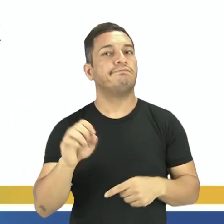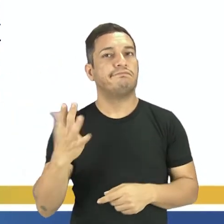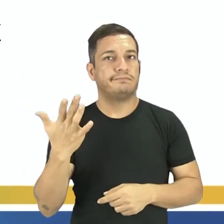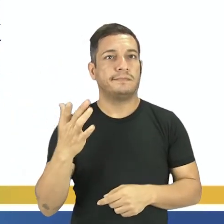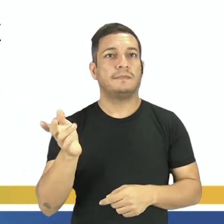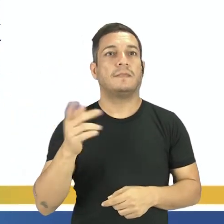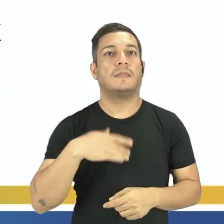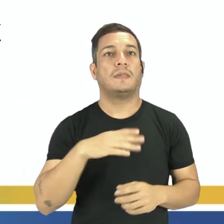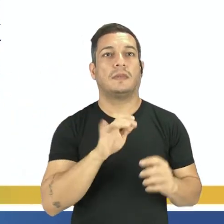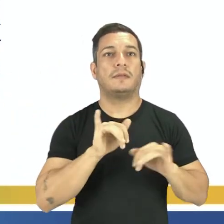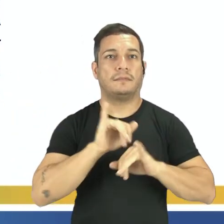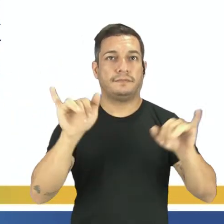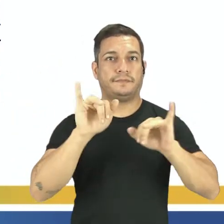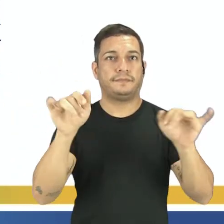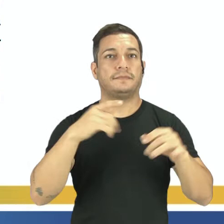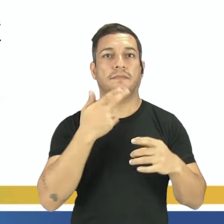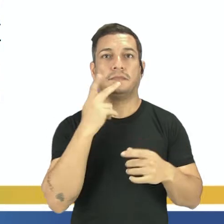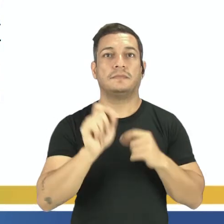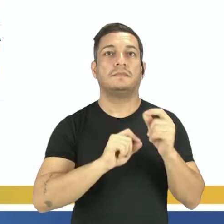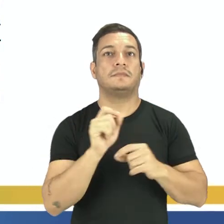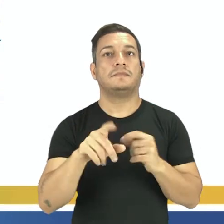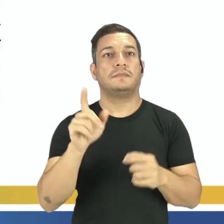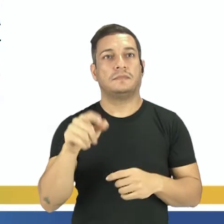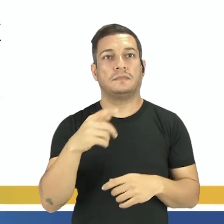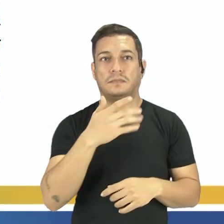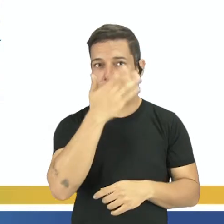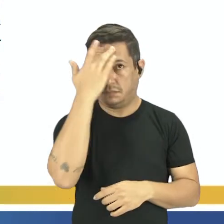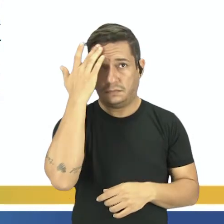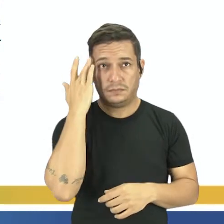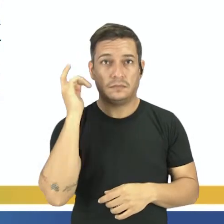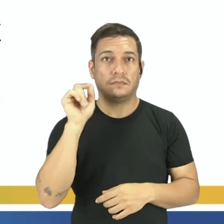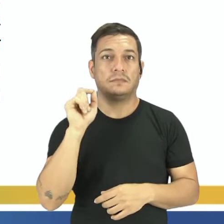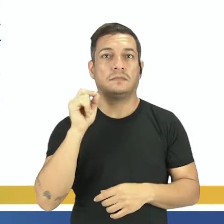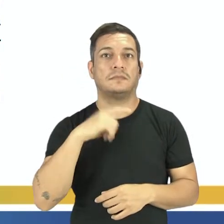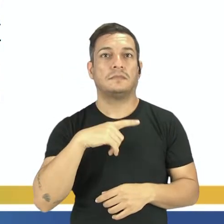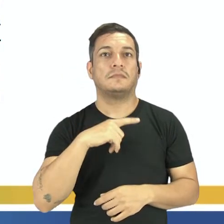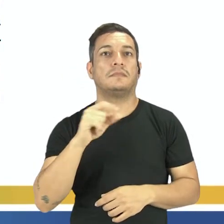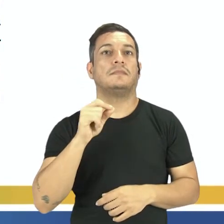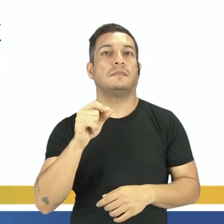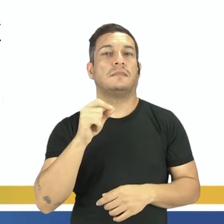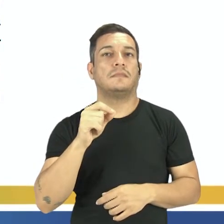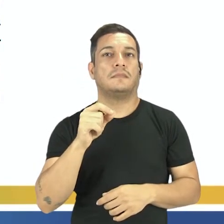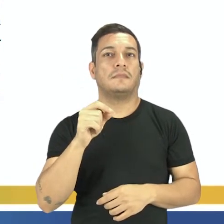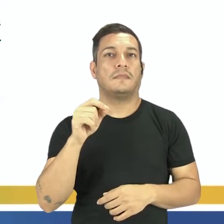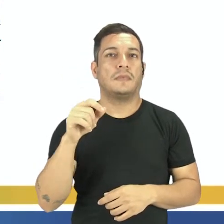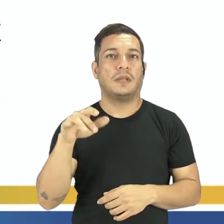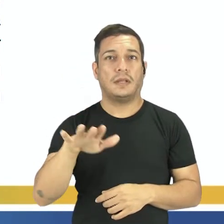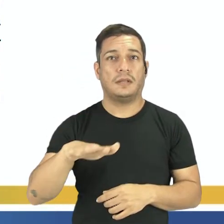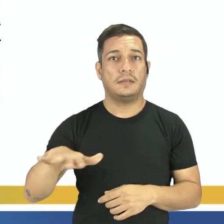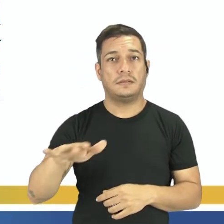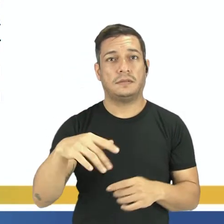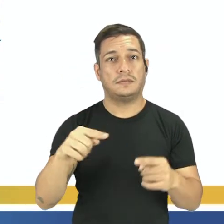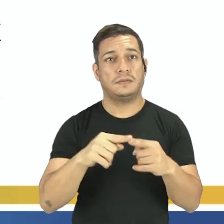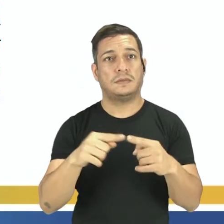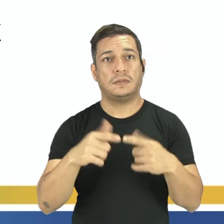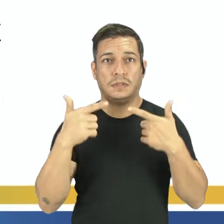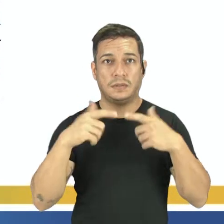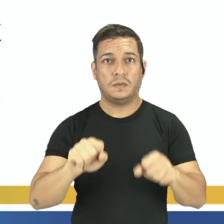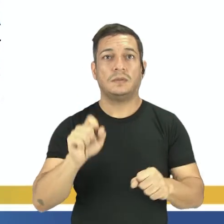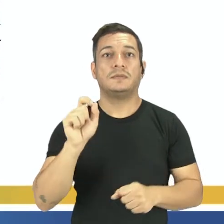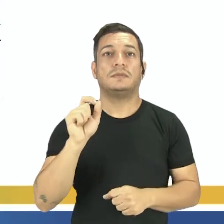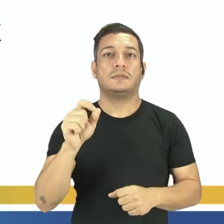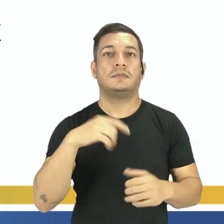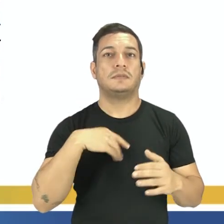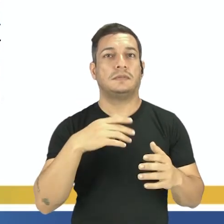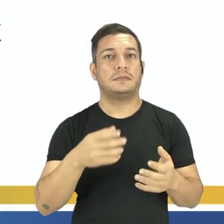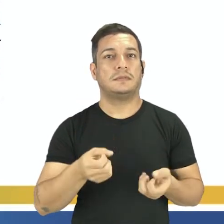A publicidade politiza o que é imprescindível ao consumidor, à medida que abarca a função apelativa associada à linguagem empregada